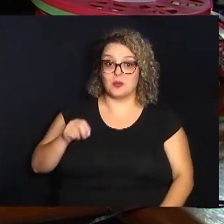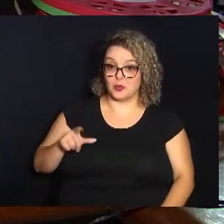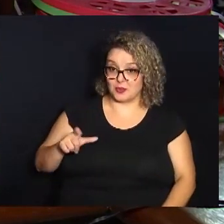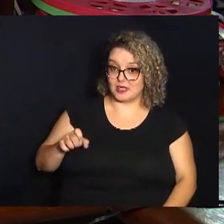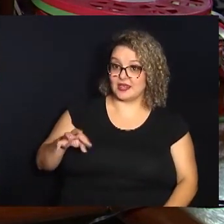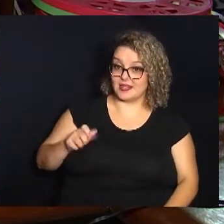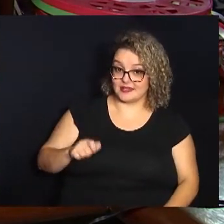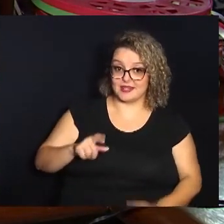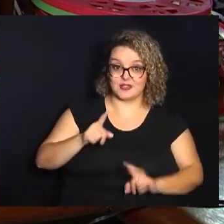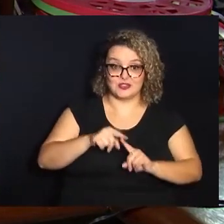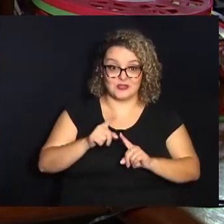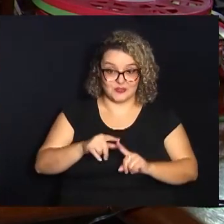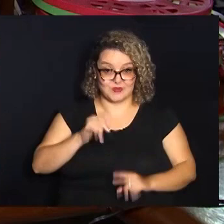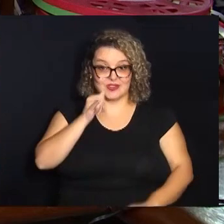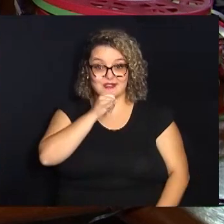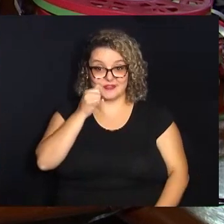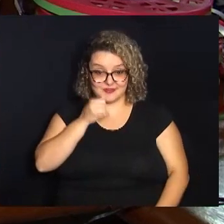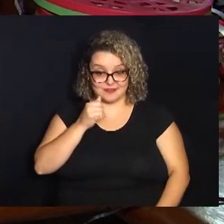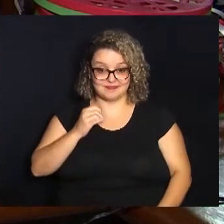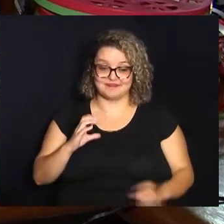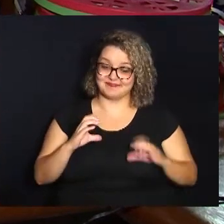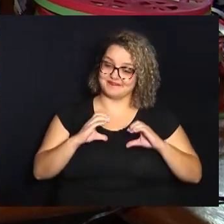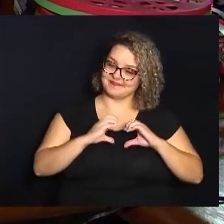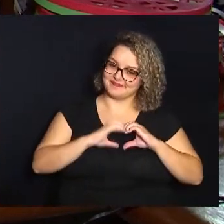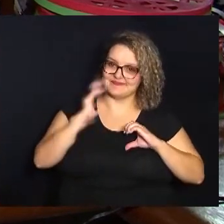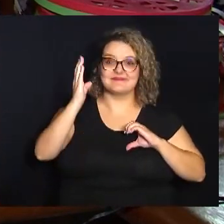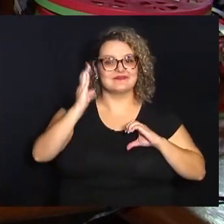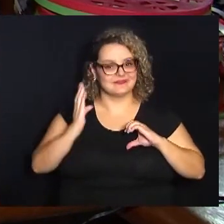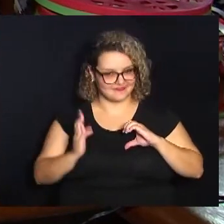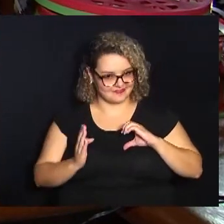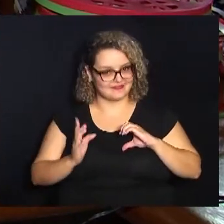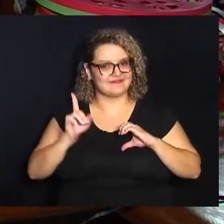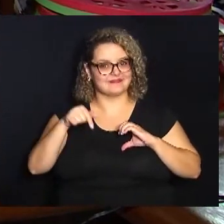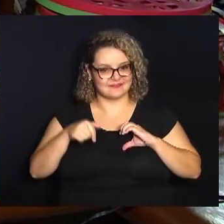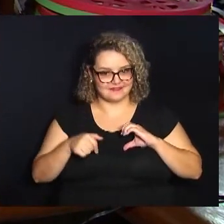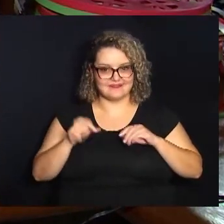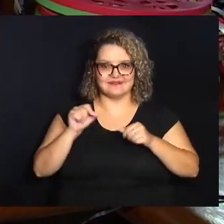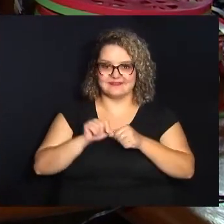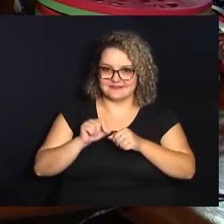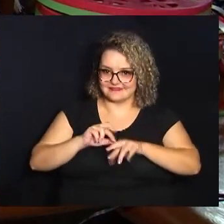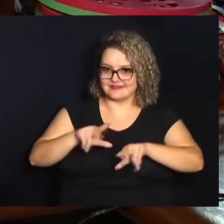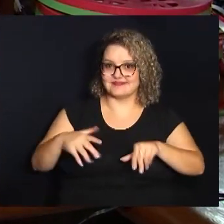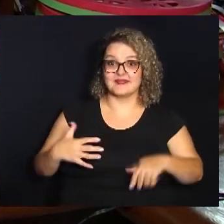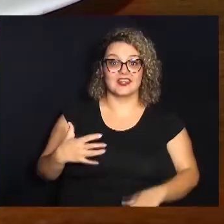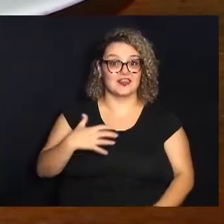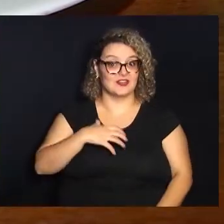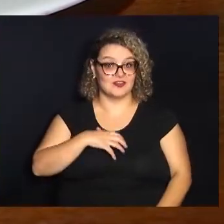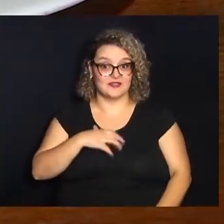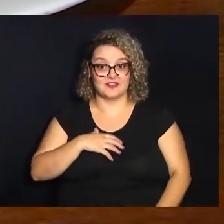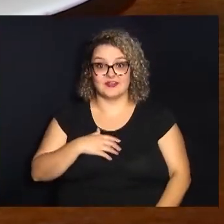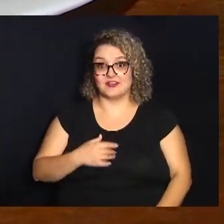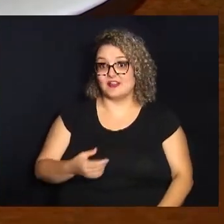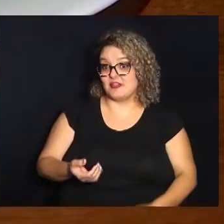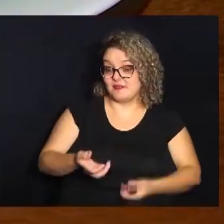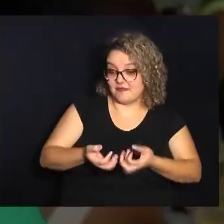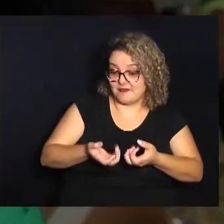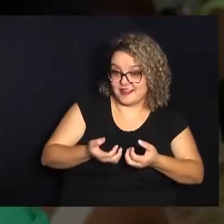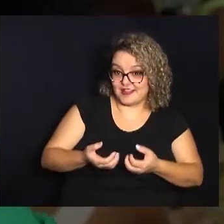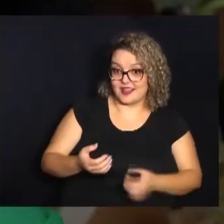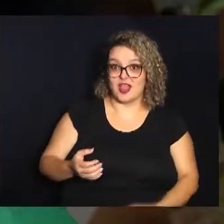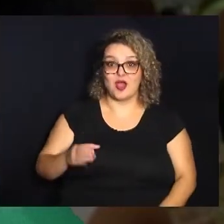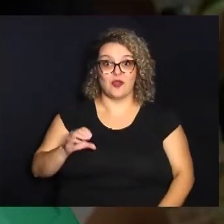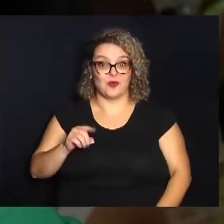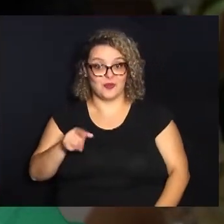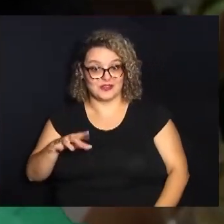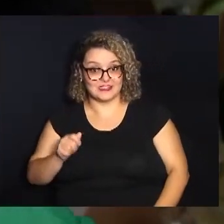dura. E como eu disse para vocês, agora chegou a minha vez de experimentar essa delícia aqui. La bella polenta,